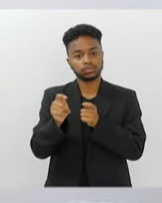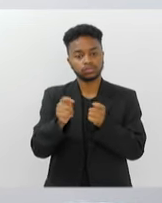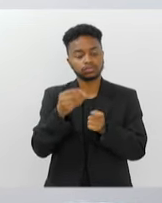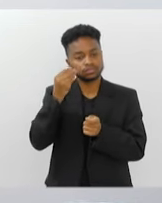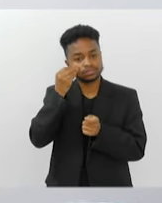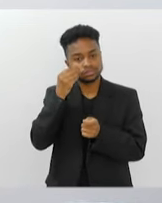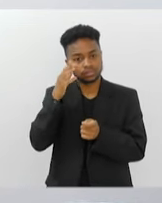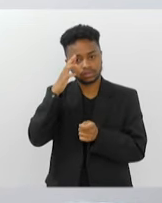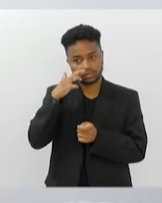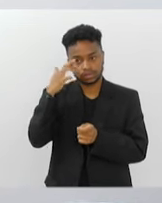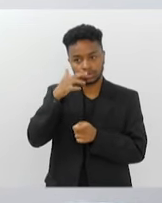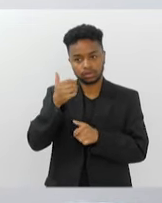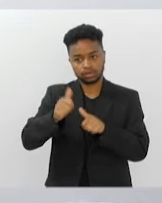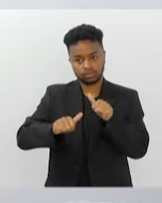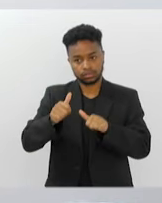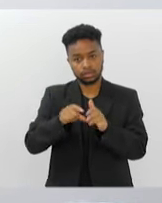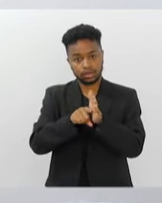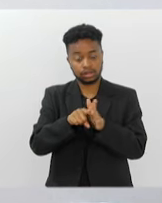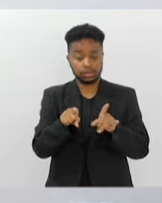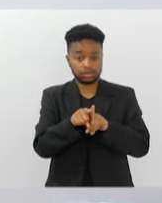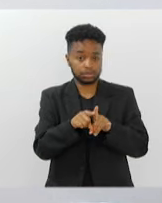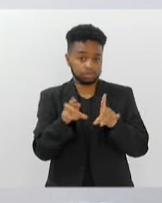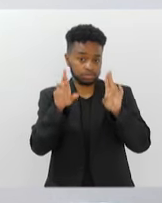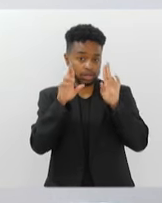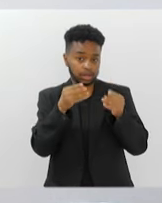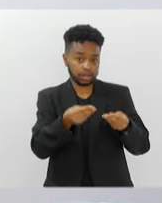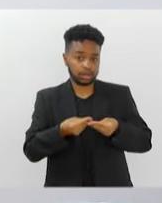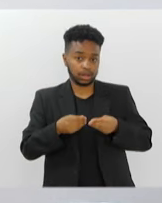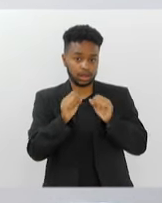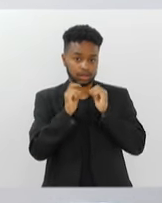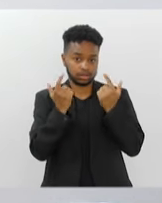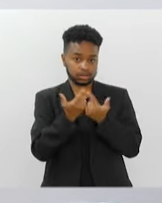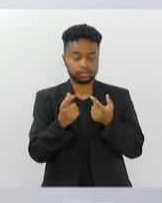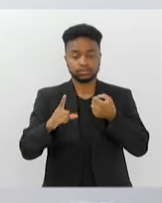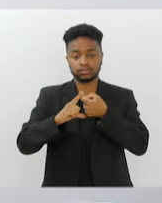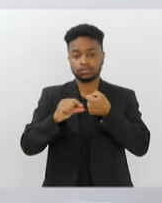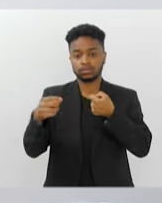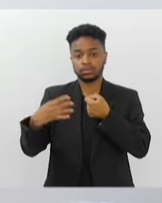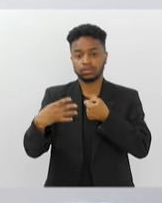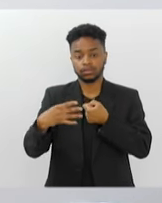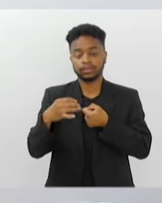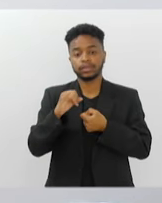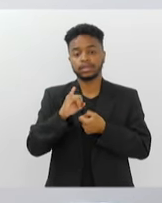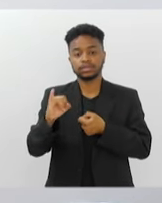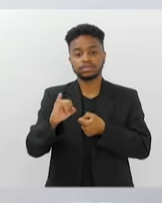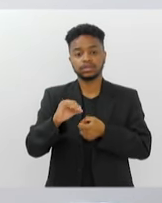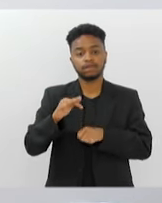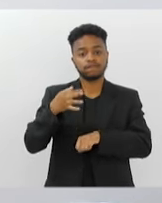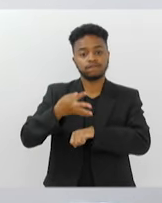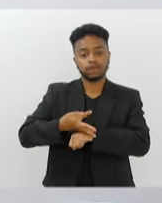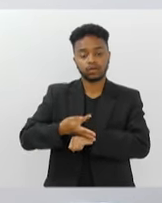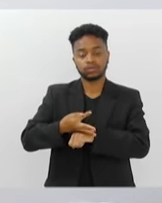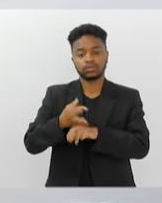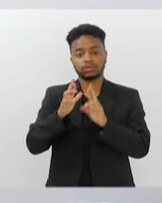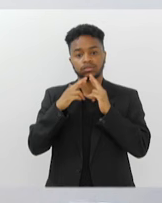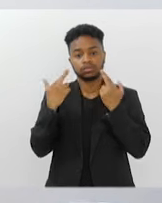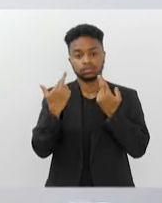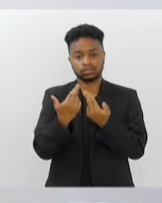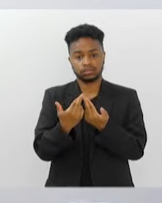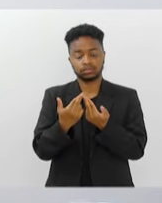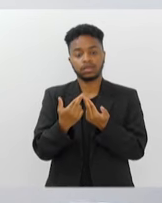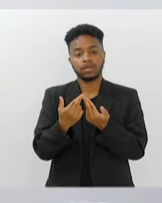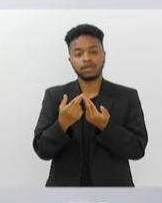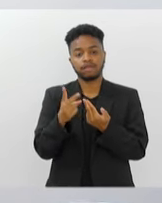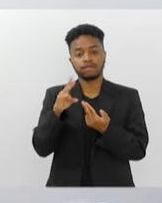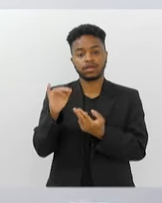fiscalização Espero que paraa Assembleia Legislativa também artigo 4to a ausência injustificada da reunião ensejará abertura de